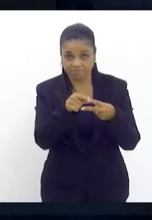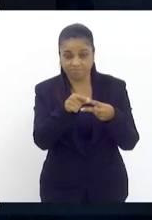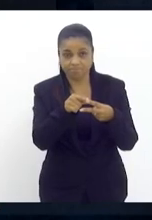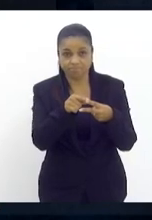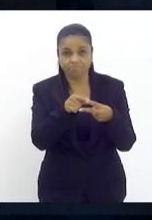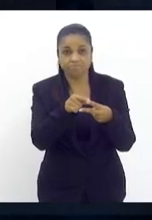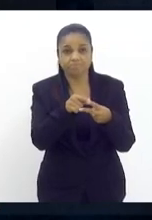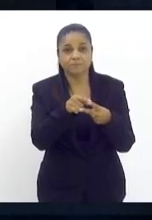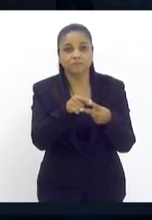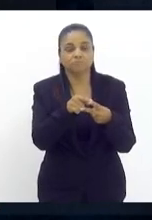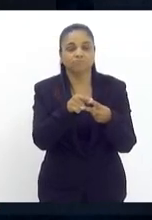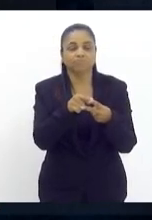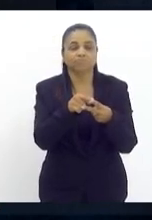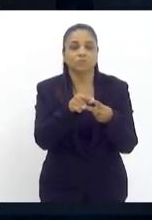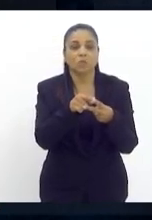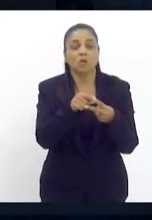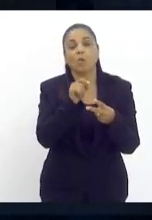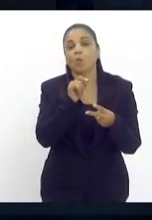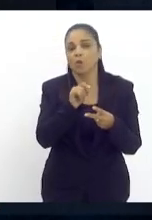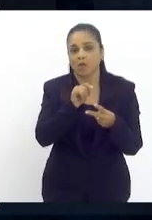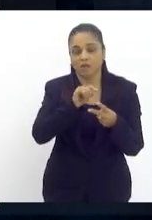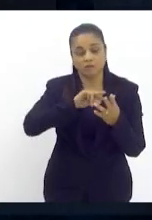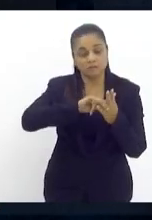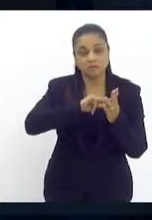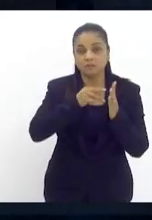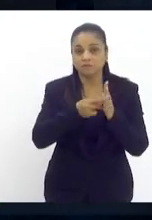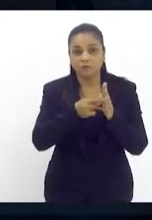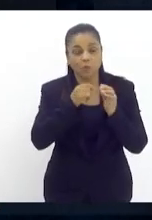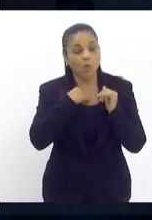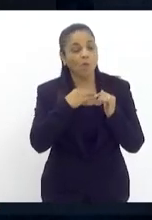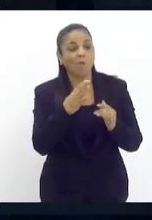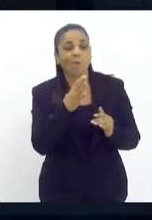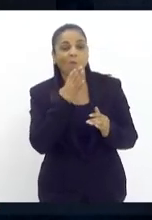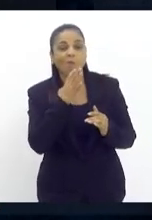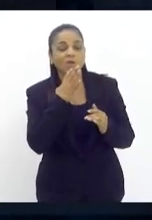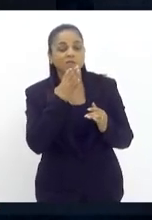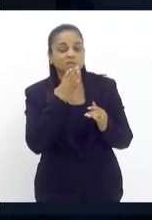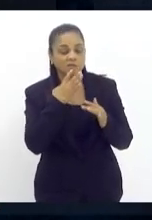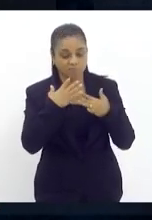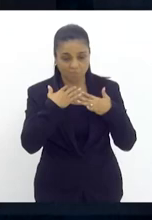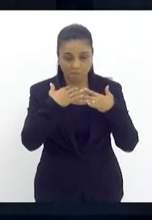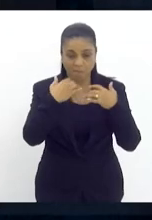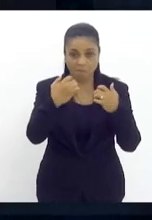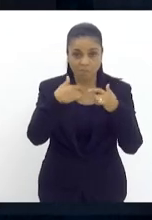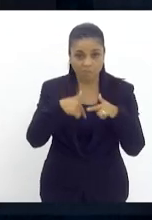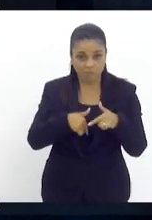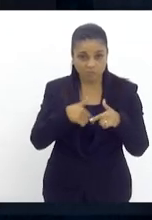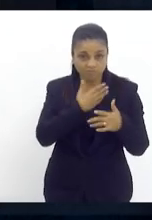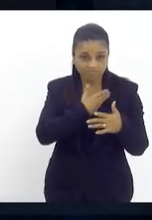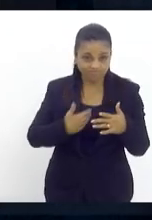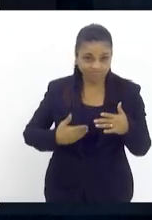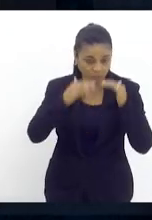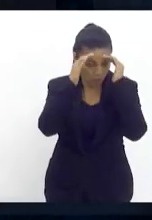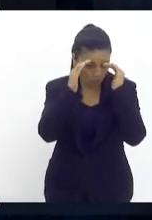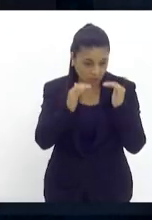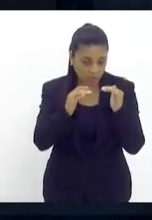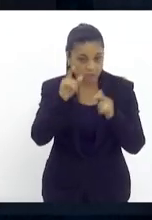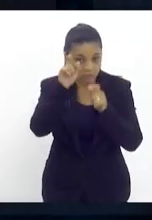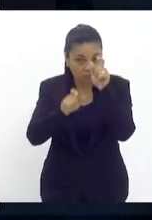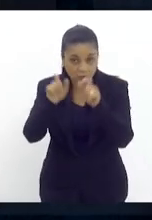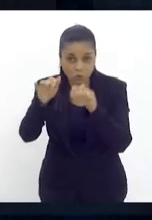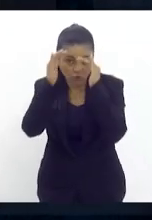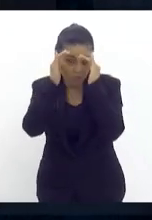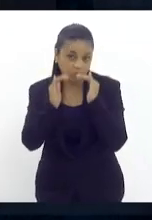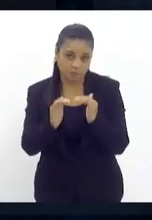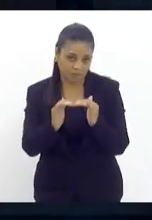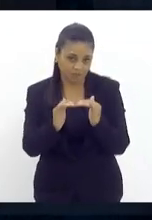A primeira etapa, a etapa do potestas, ou seja, existe um reconhecimento público para que aquela pessoa tenha autoridade. Ou seja,